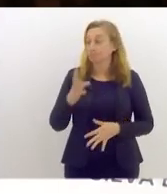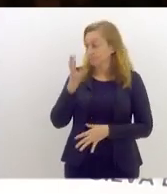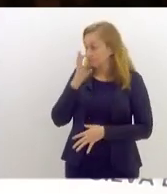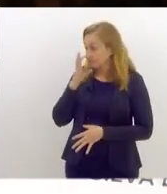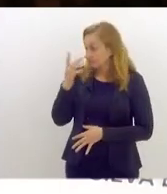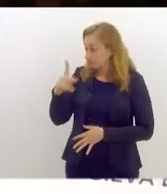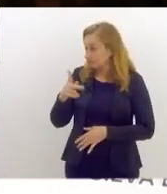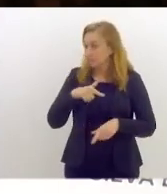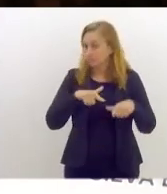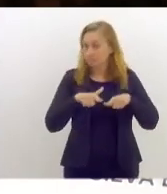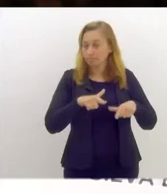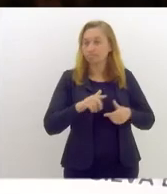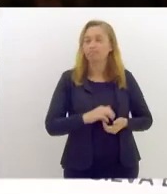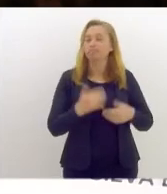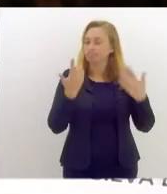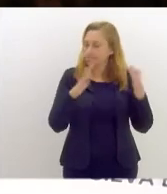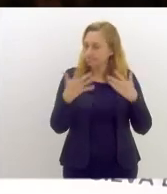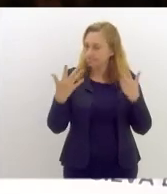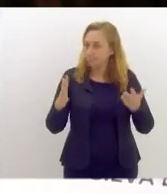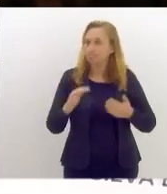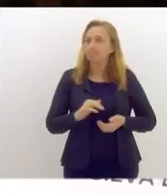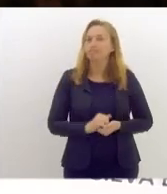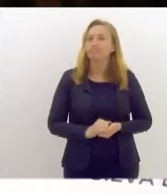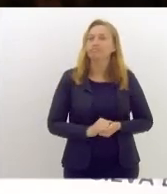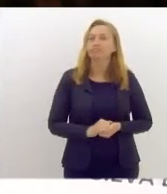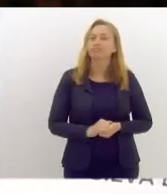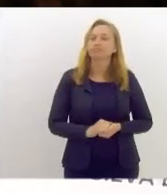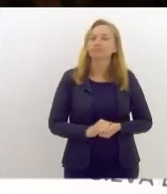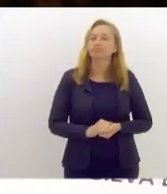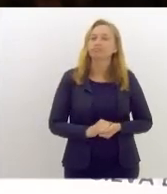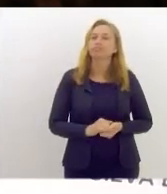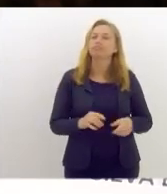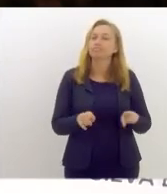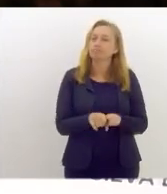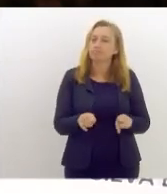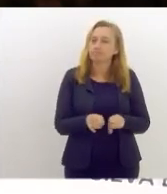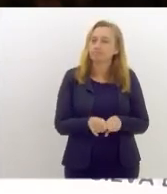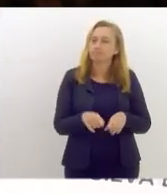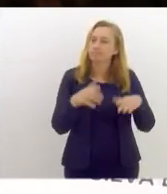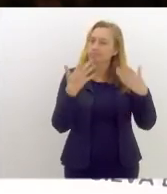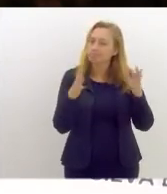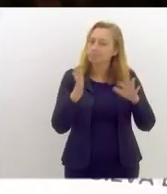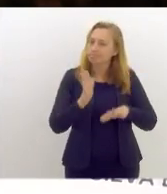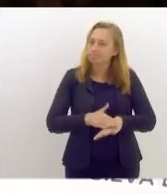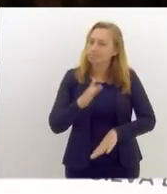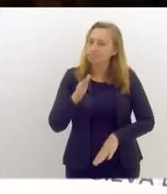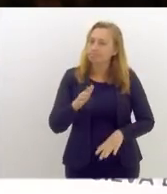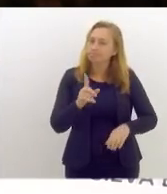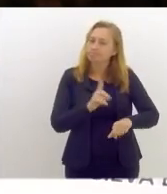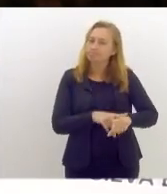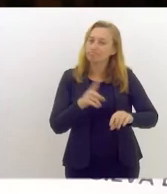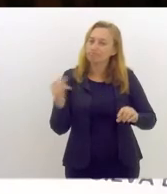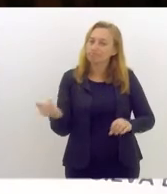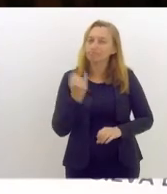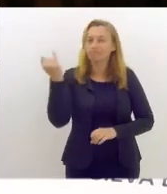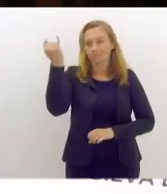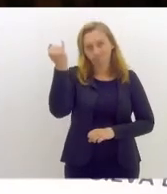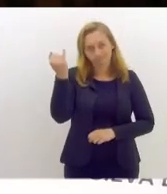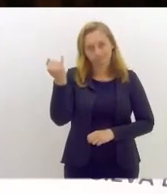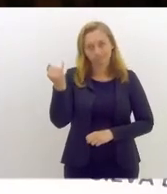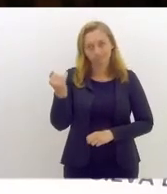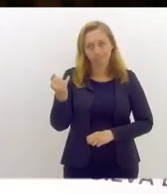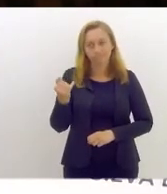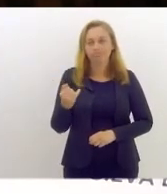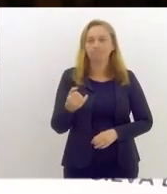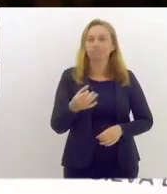do Senhor do seu trabalho então parabéns mas parabéns ainda por esse momento importante onde